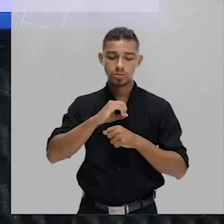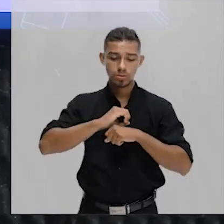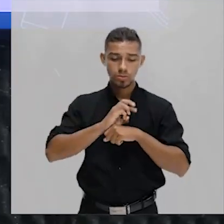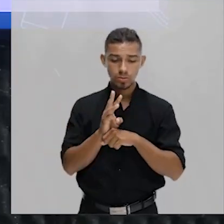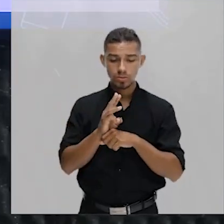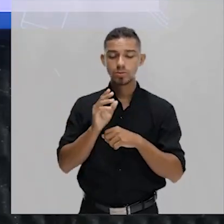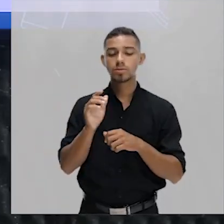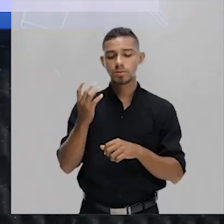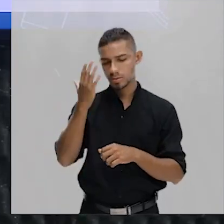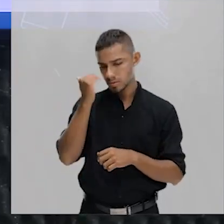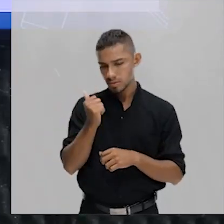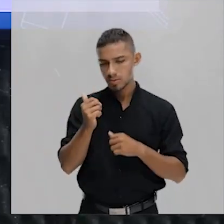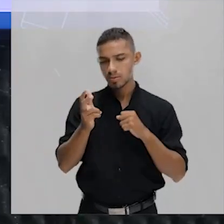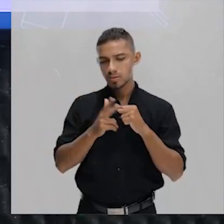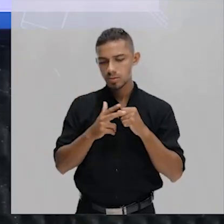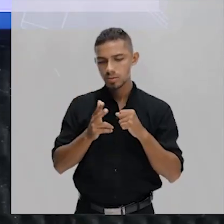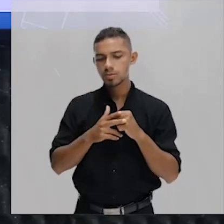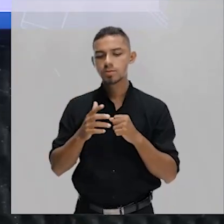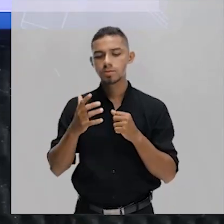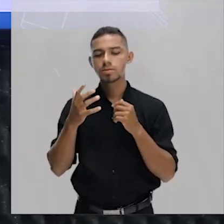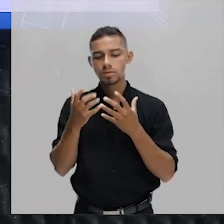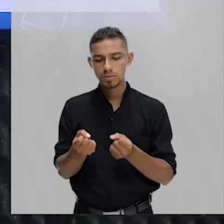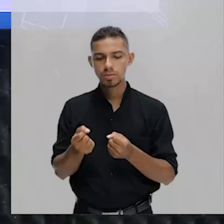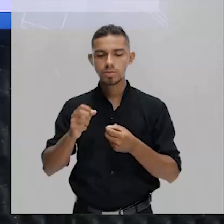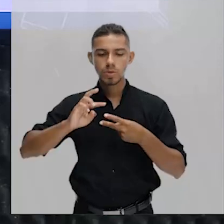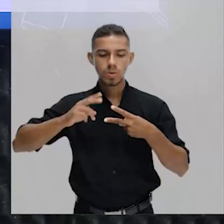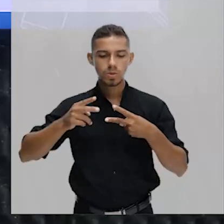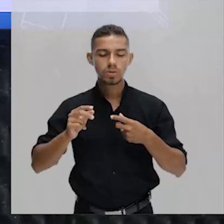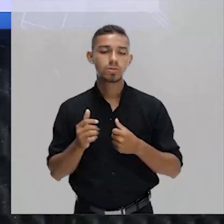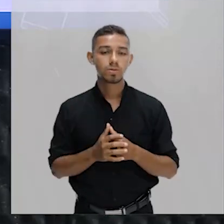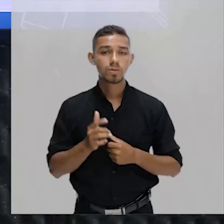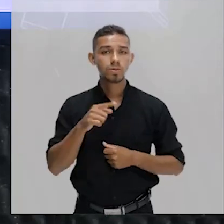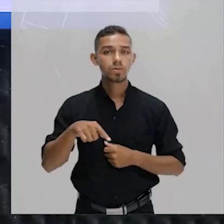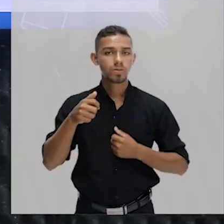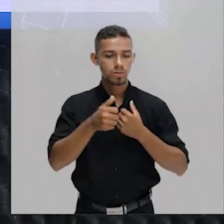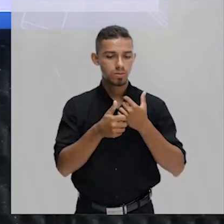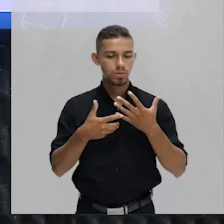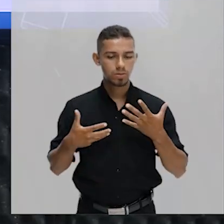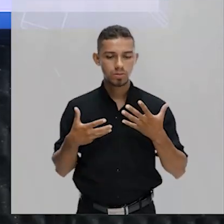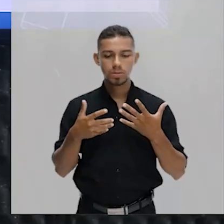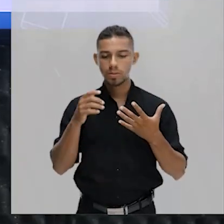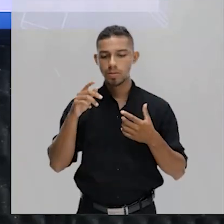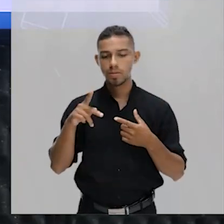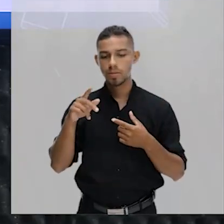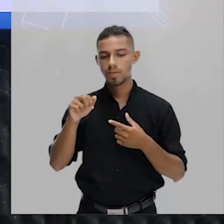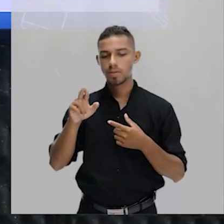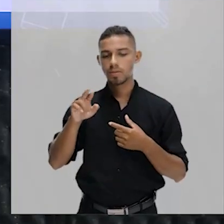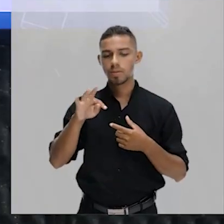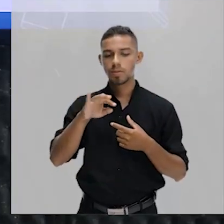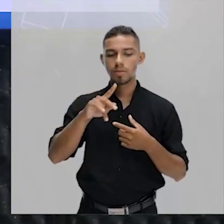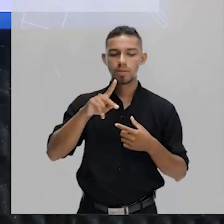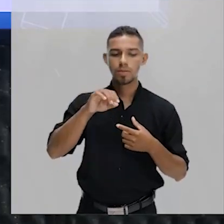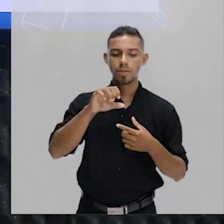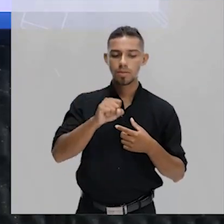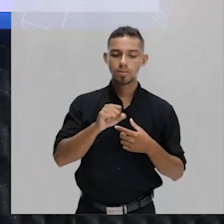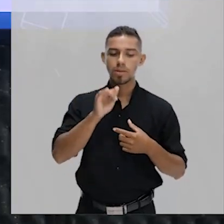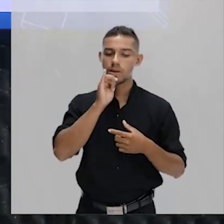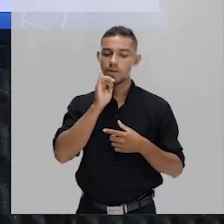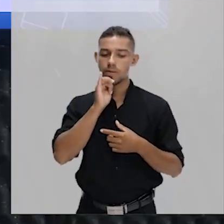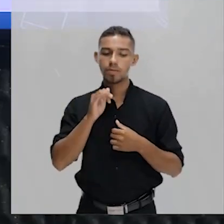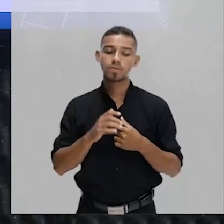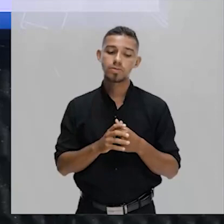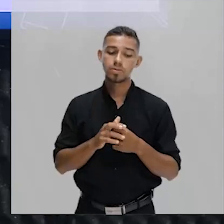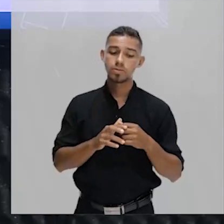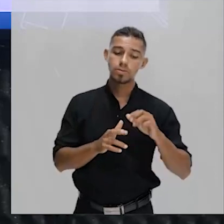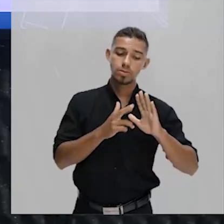ele aceita o duplo particípio. E aí vão conseguir classificar entre particípio regular ou